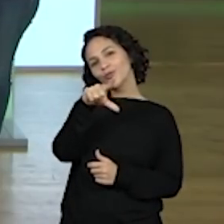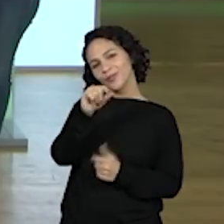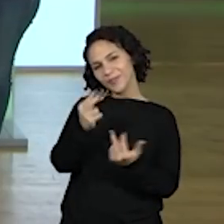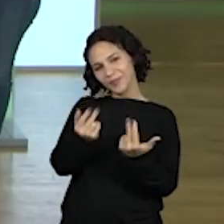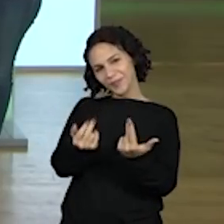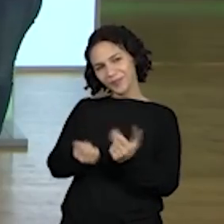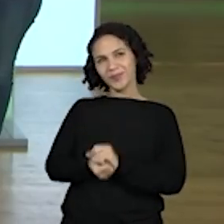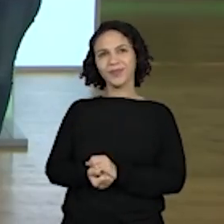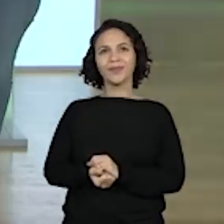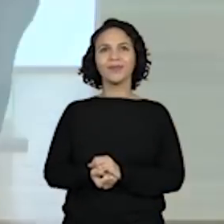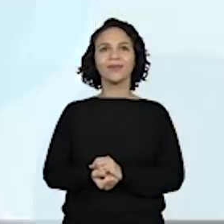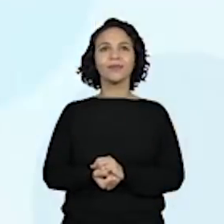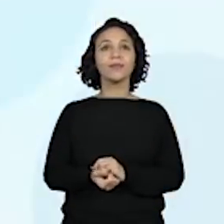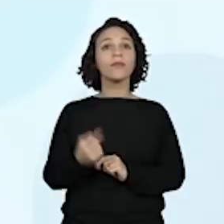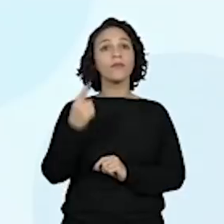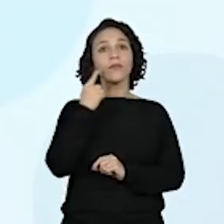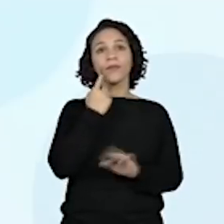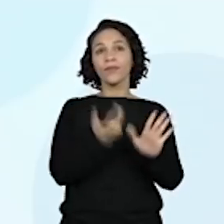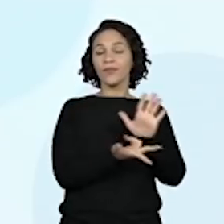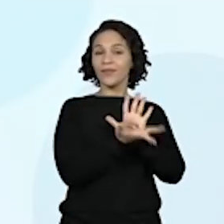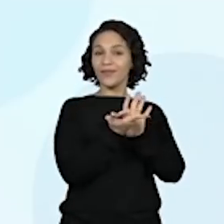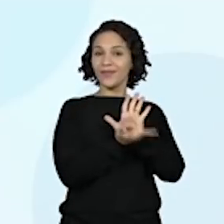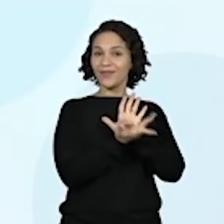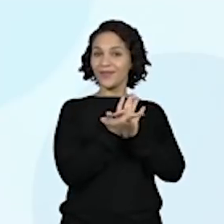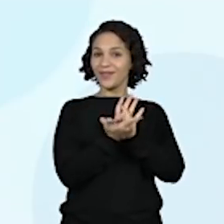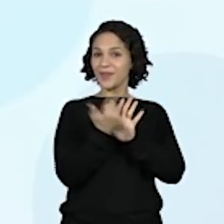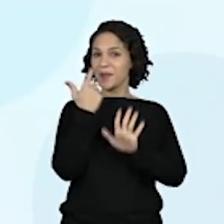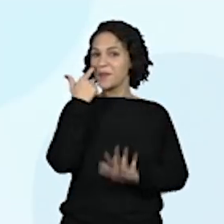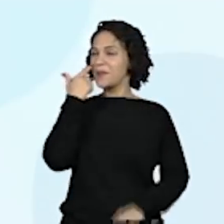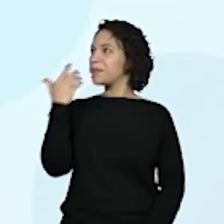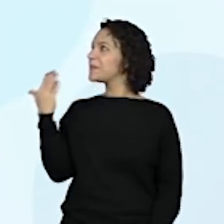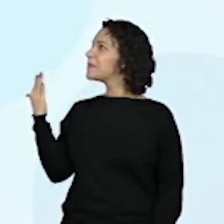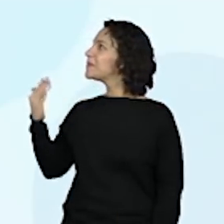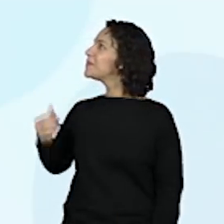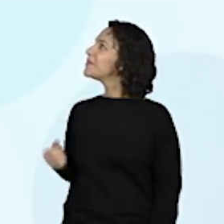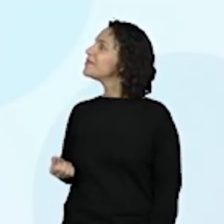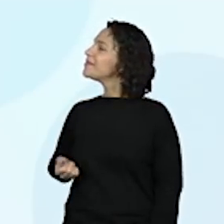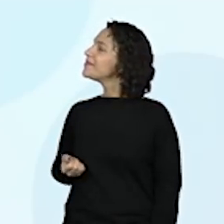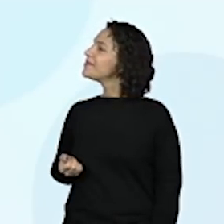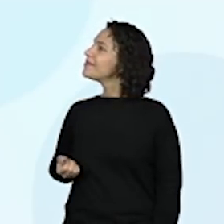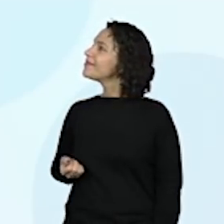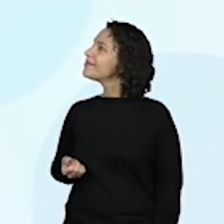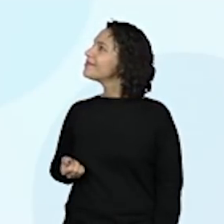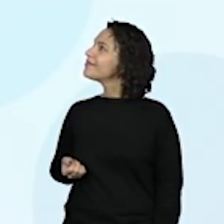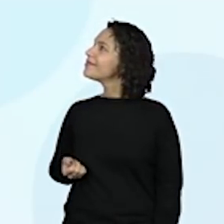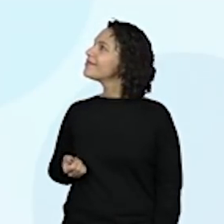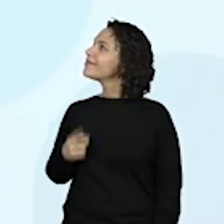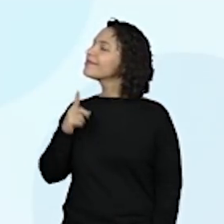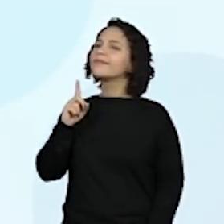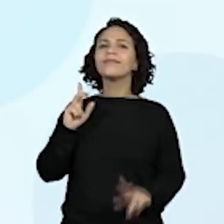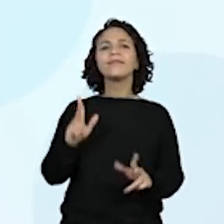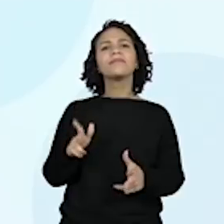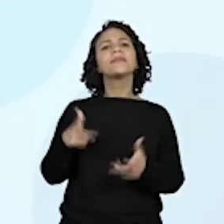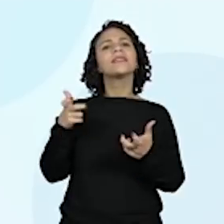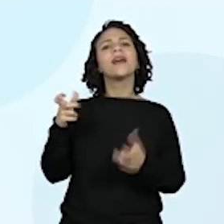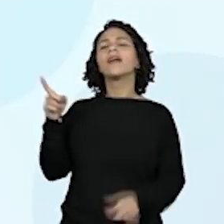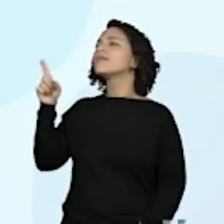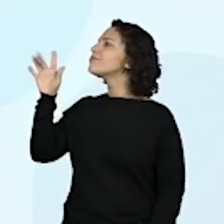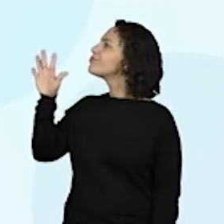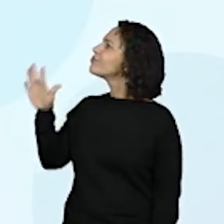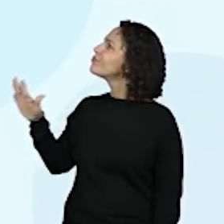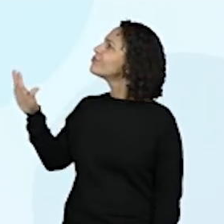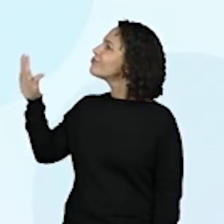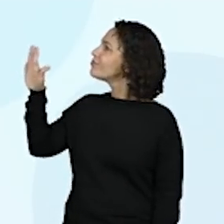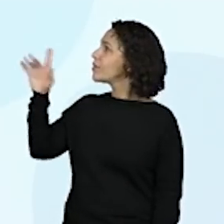início. Temos aí uma ilustração, vejam. O que vocês observam na ilustração? E temos o